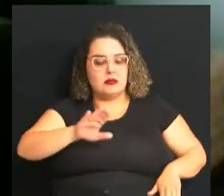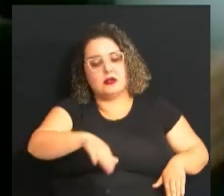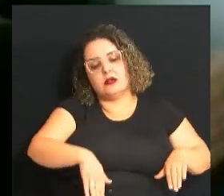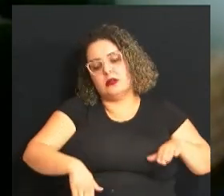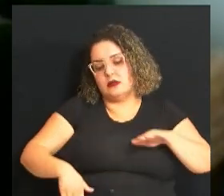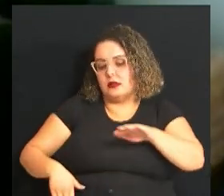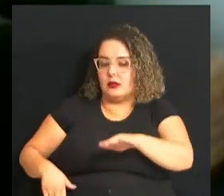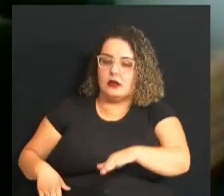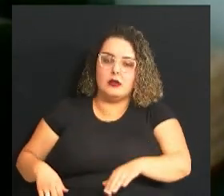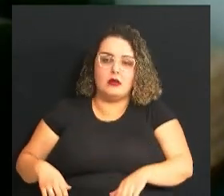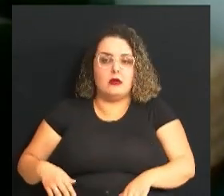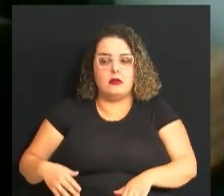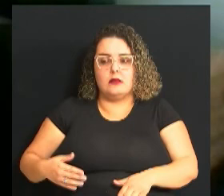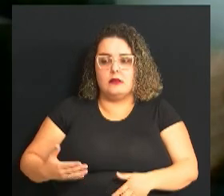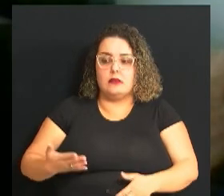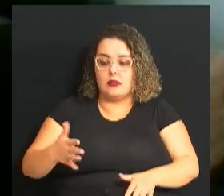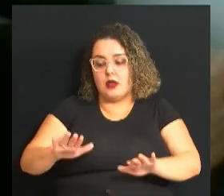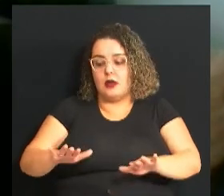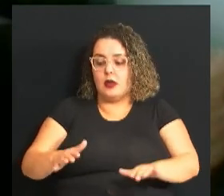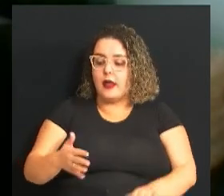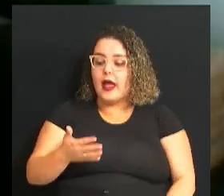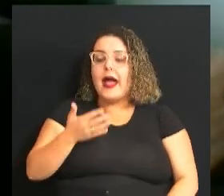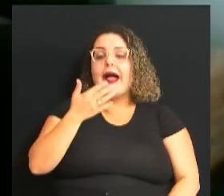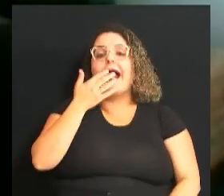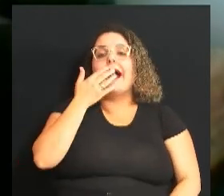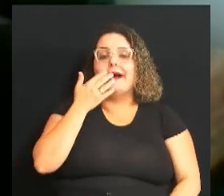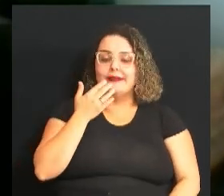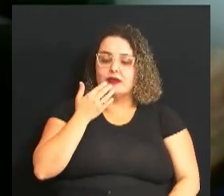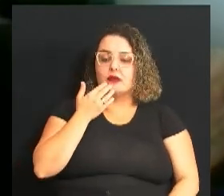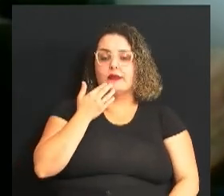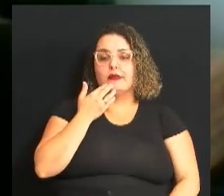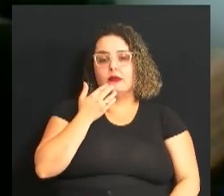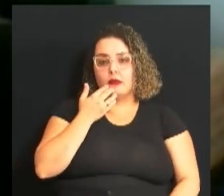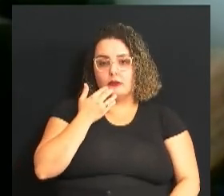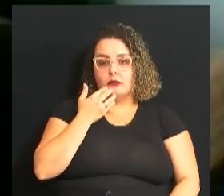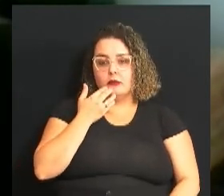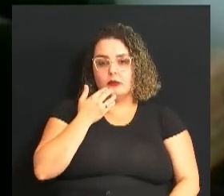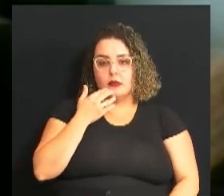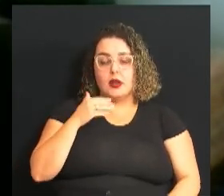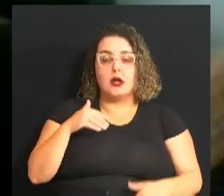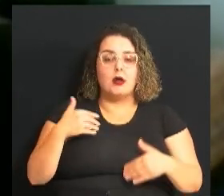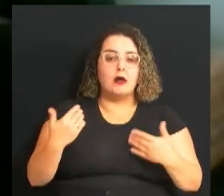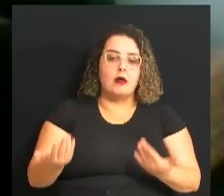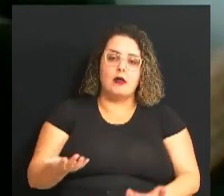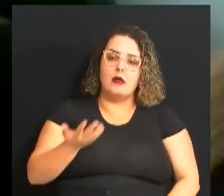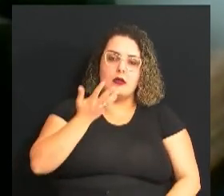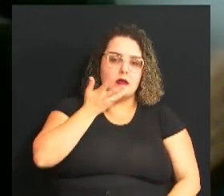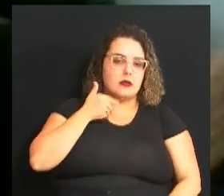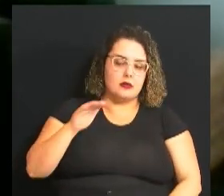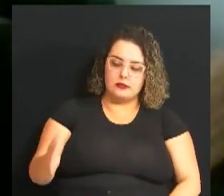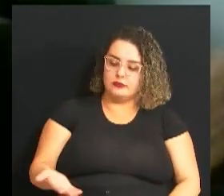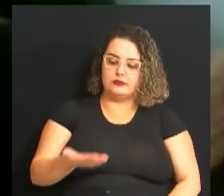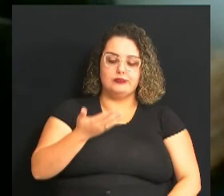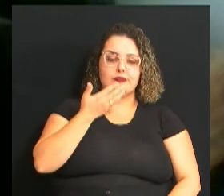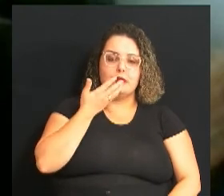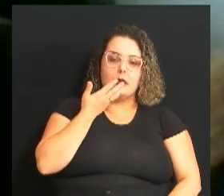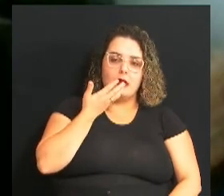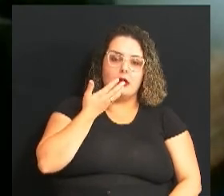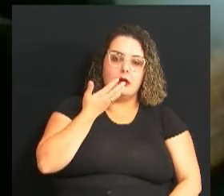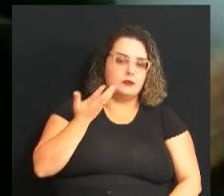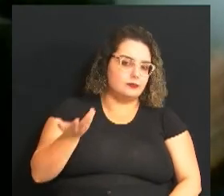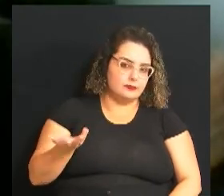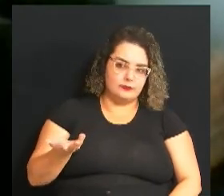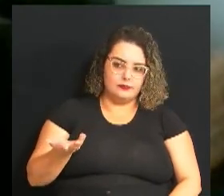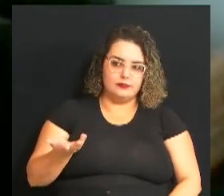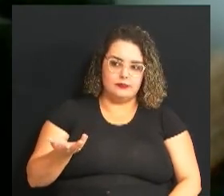Teu bebê está lá, com a mãozinha dele no chão. E qual criança que não leva a mão à boca? Eu estou para